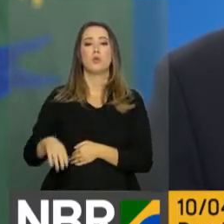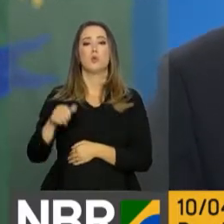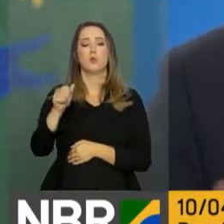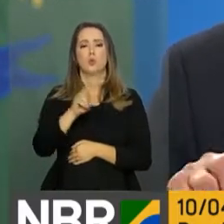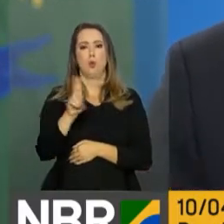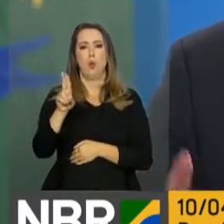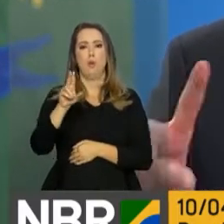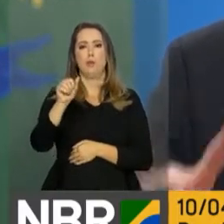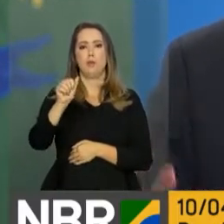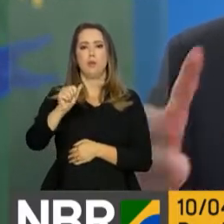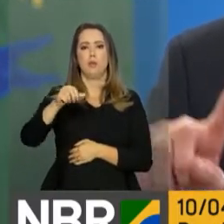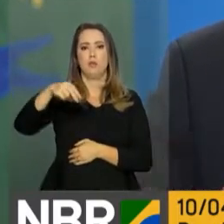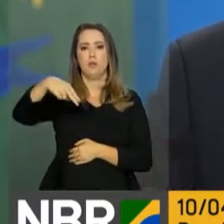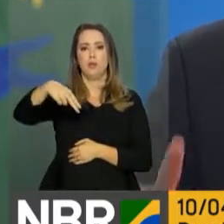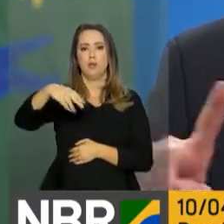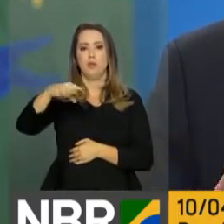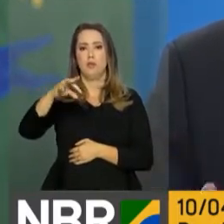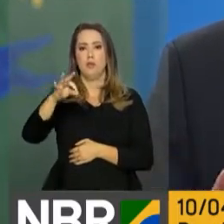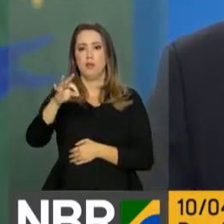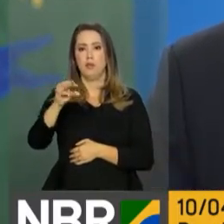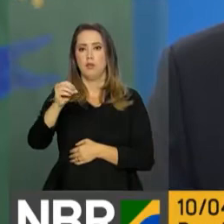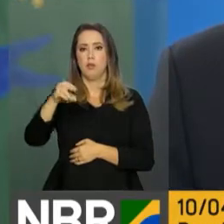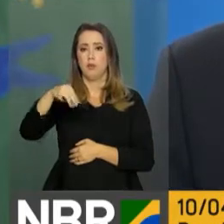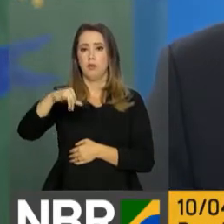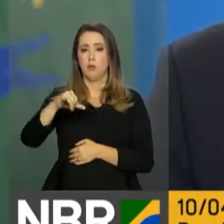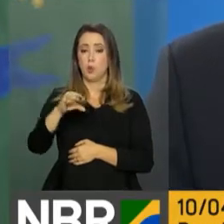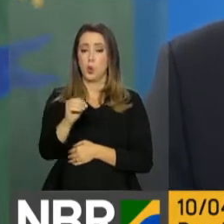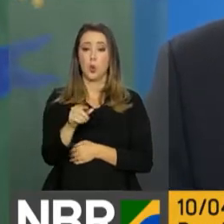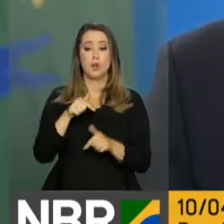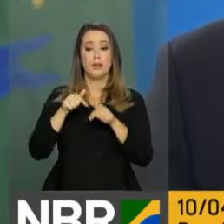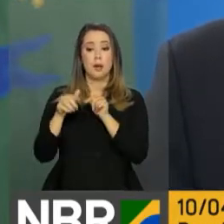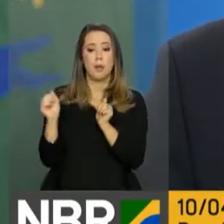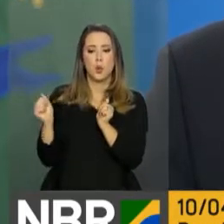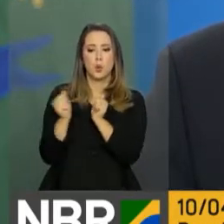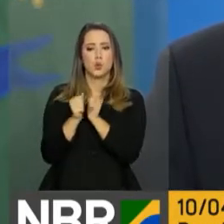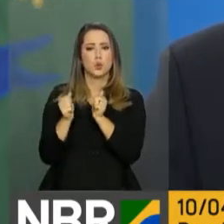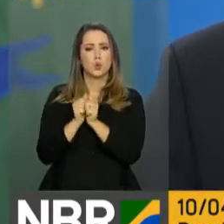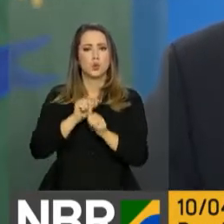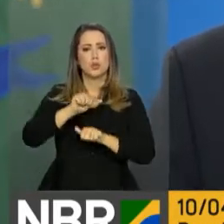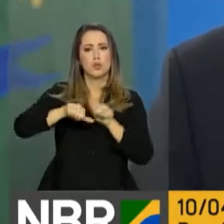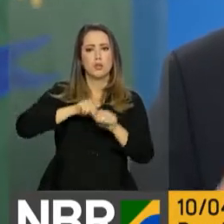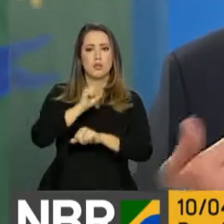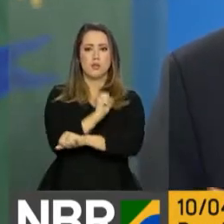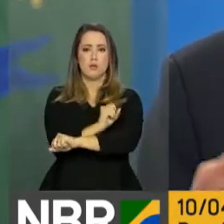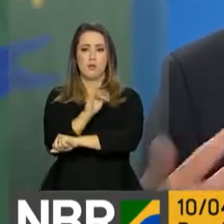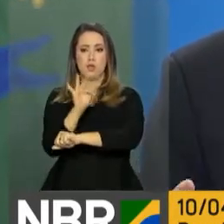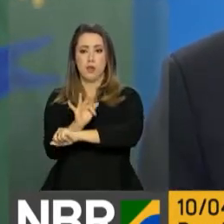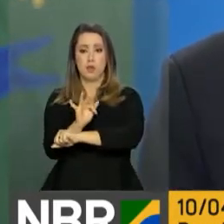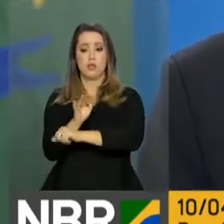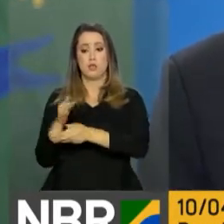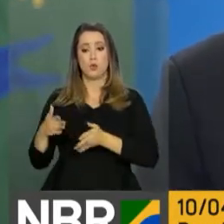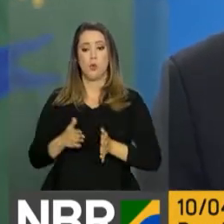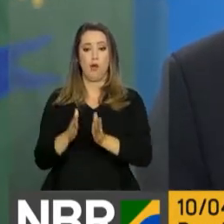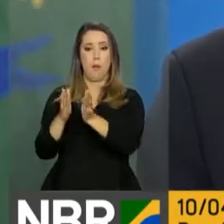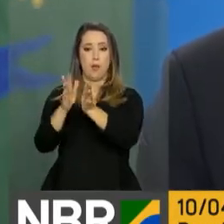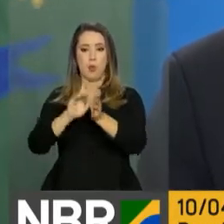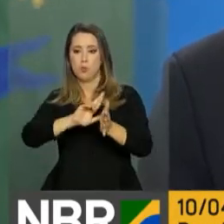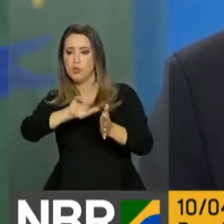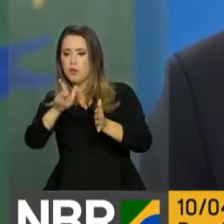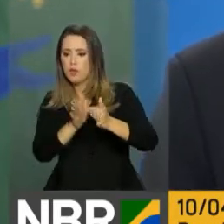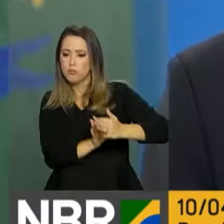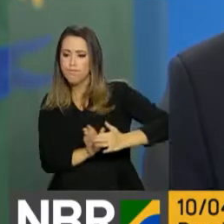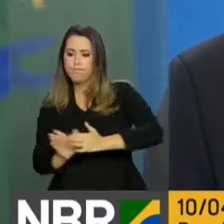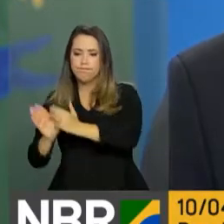Andrade, diretamente envolvido nas obras da transposição do São Francisco. Portanto, conhece muito bem a pasta